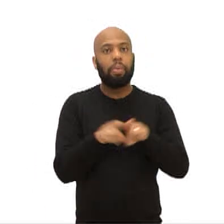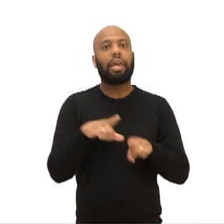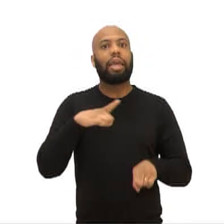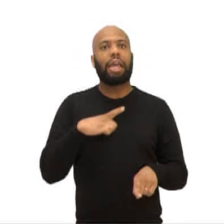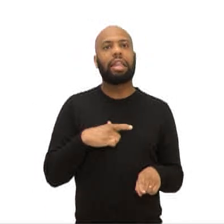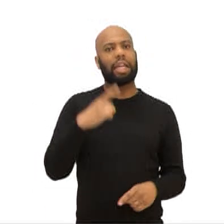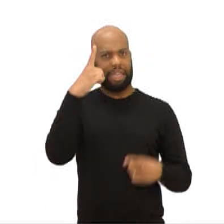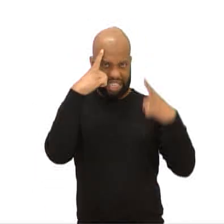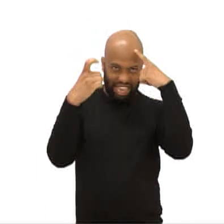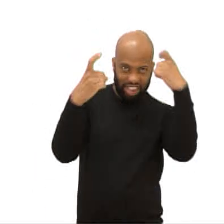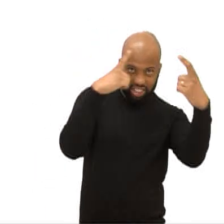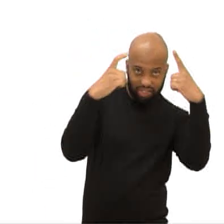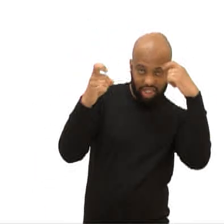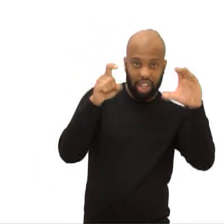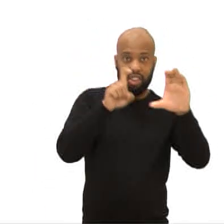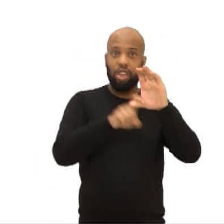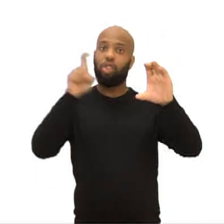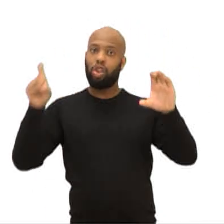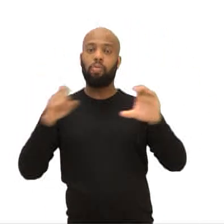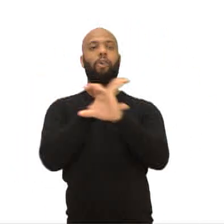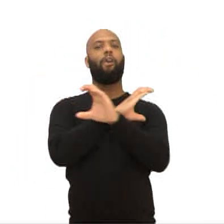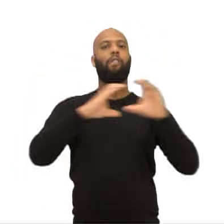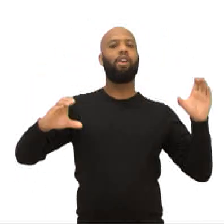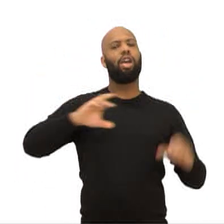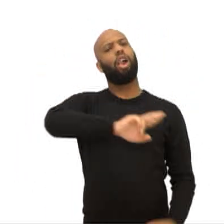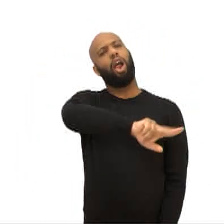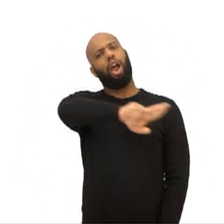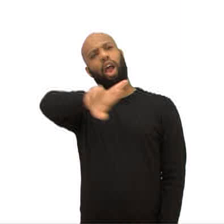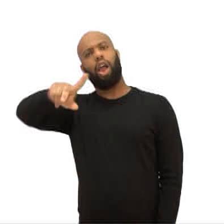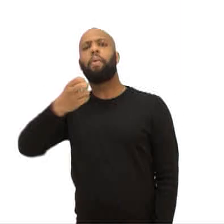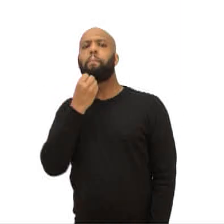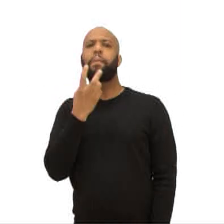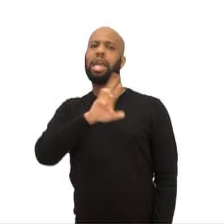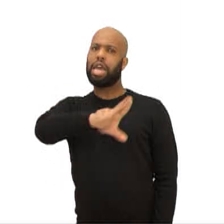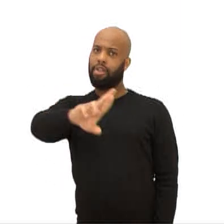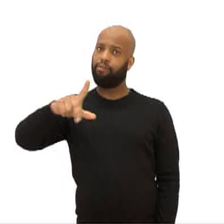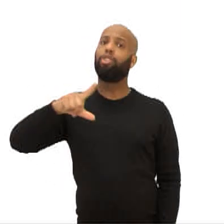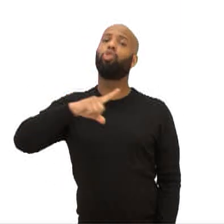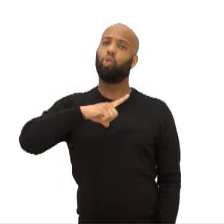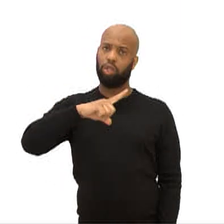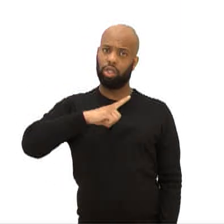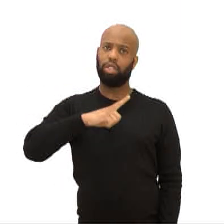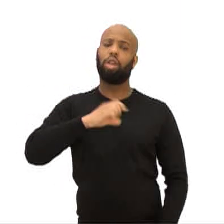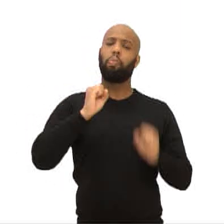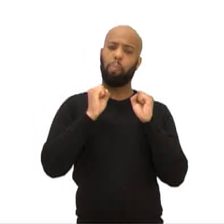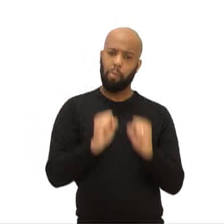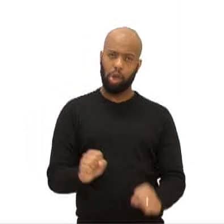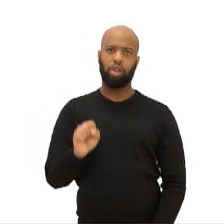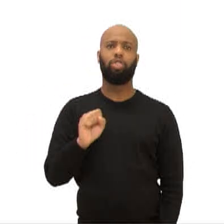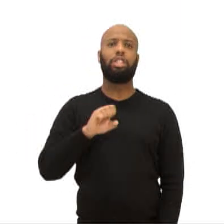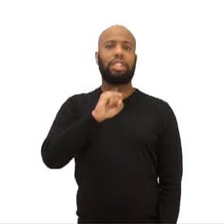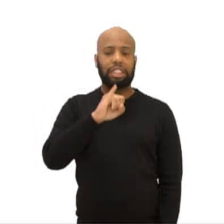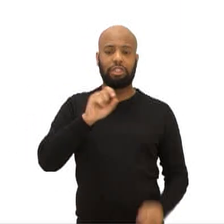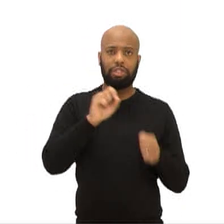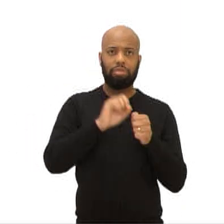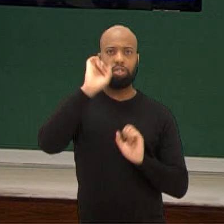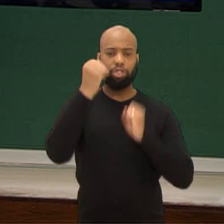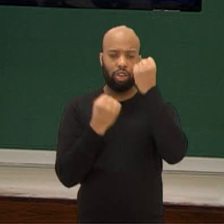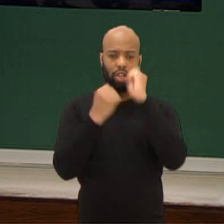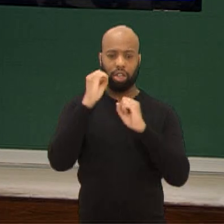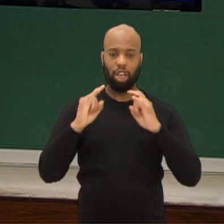criatividade, autonomia, confiança, entre outros, né, benefícios que a gente pode tirar dos jogos circenses.